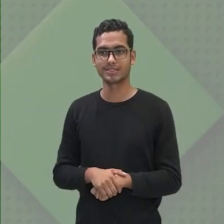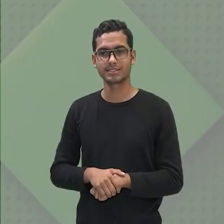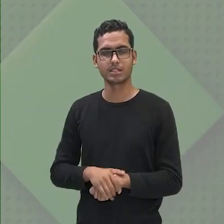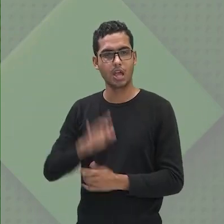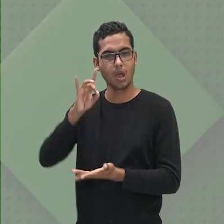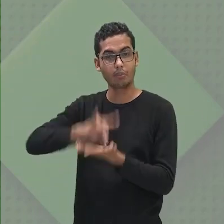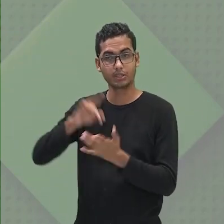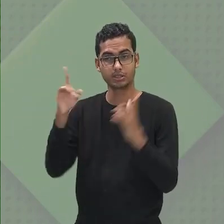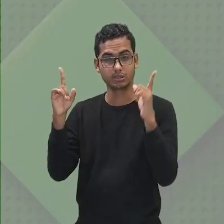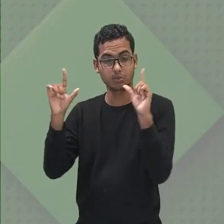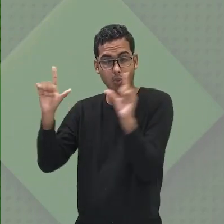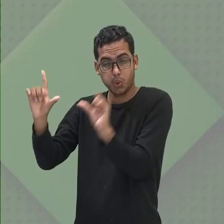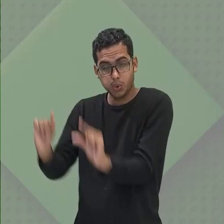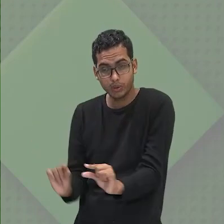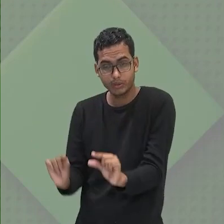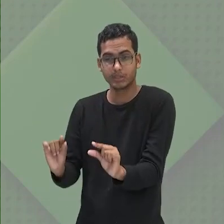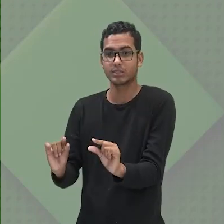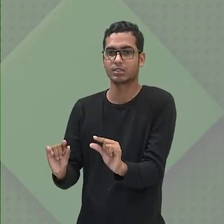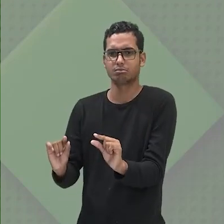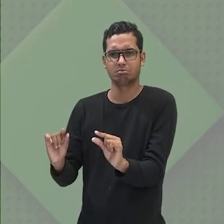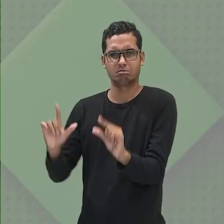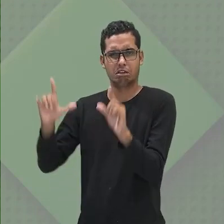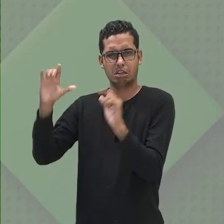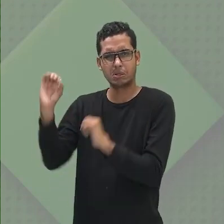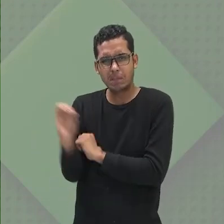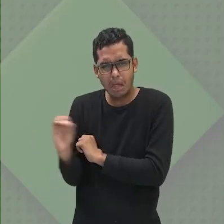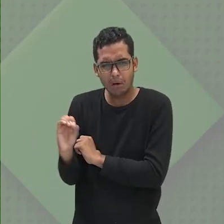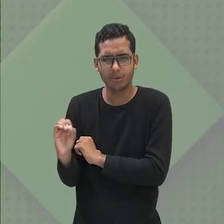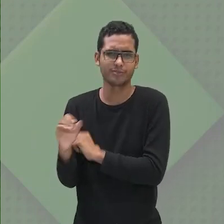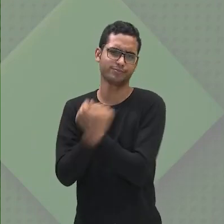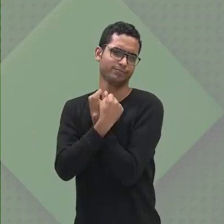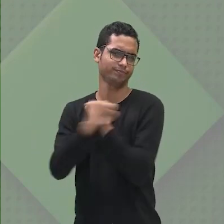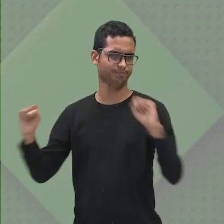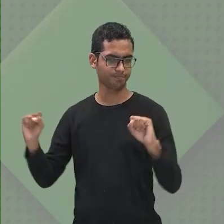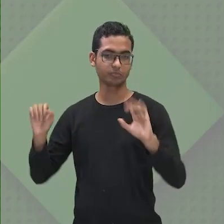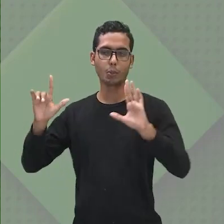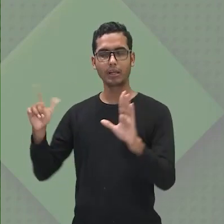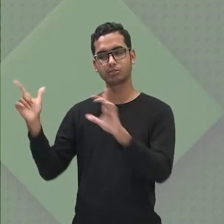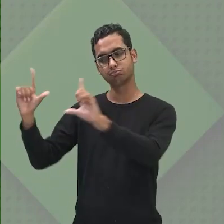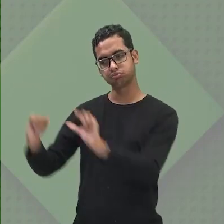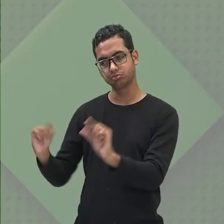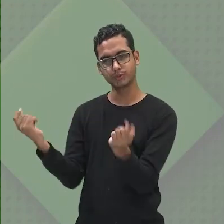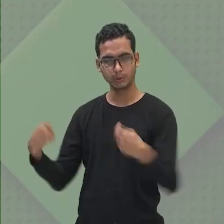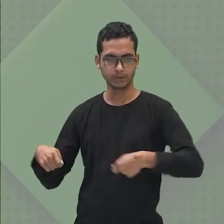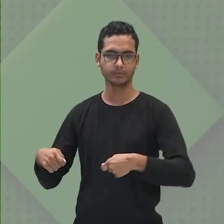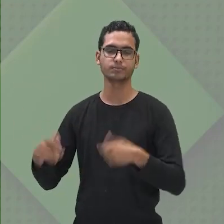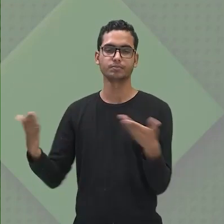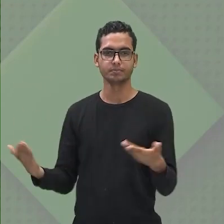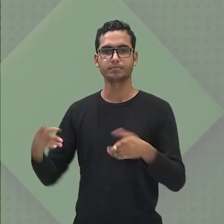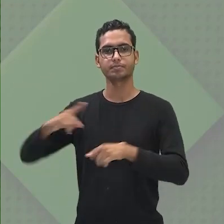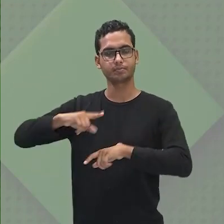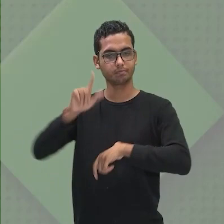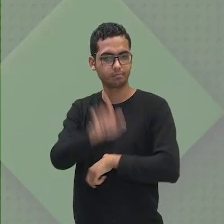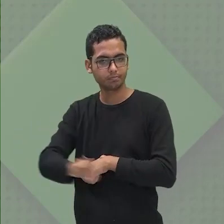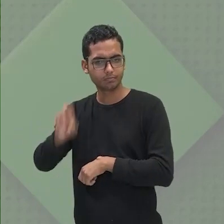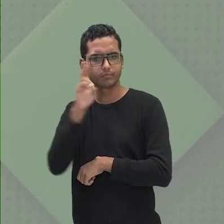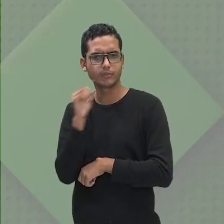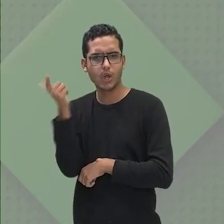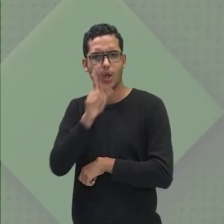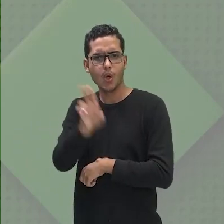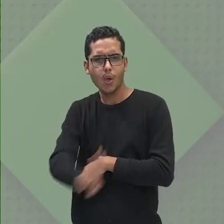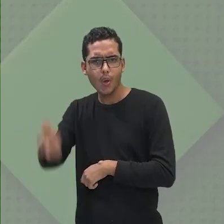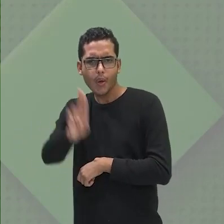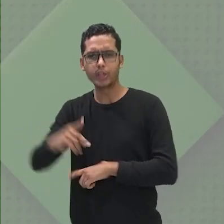impossível, mas tem se buscado estratégias, né, alternativas para se utilizar fontes de energia que causem o